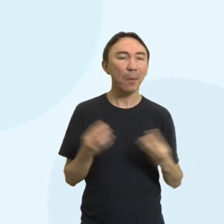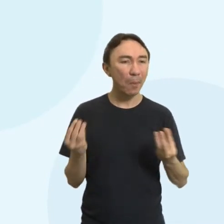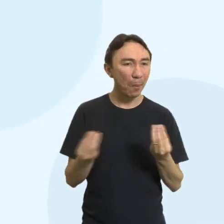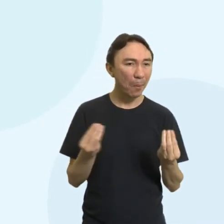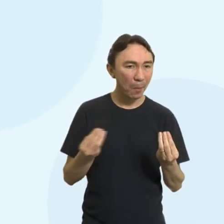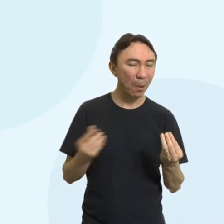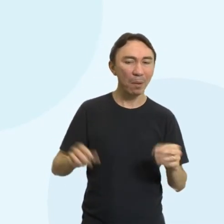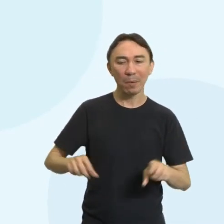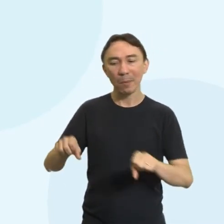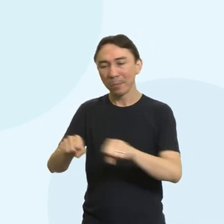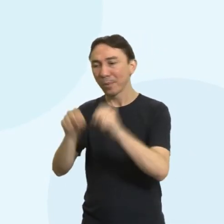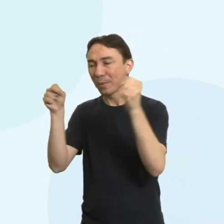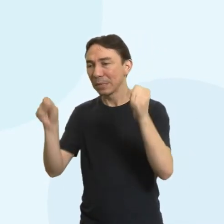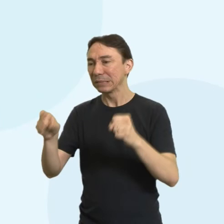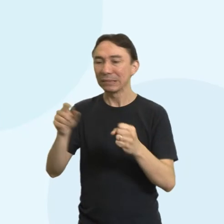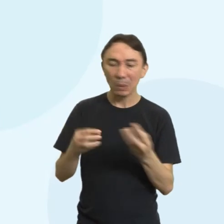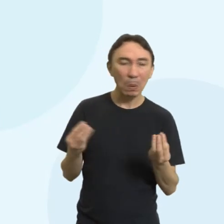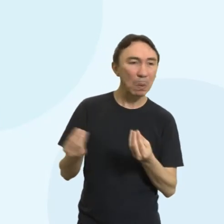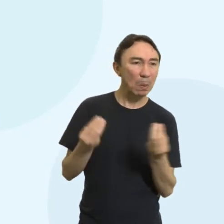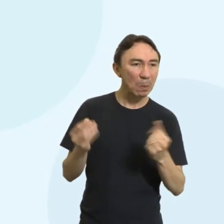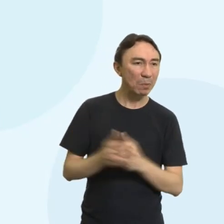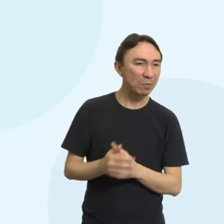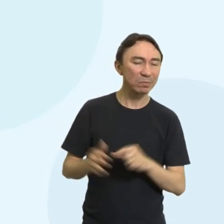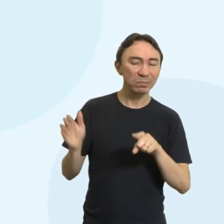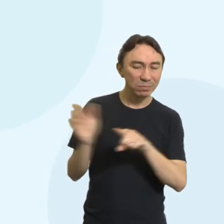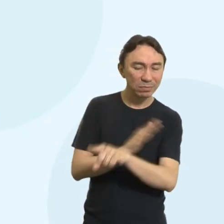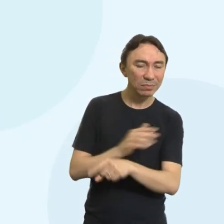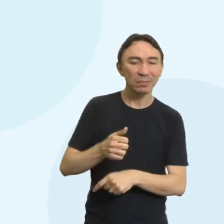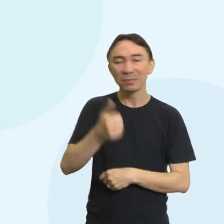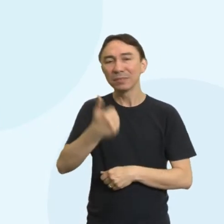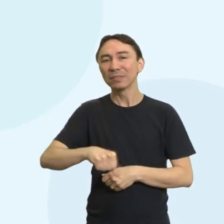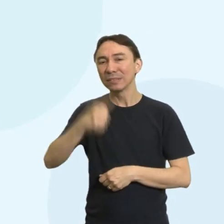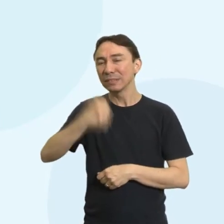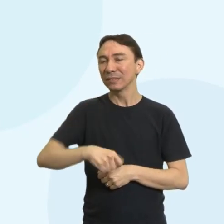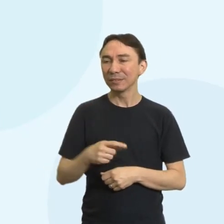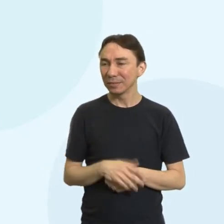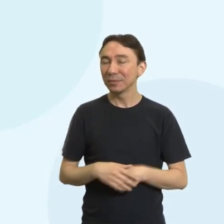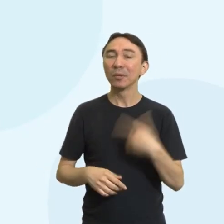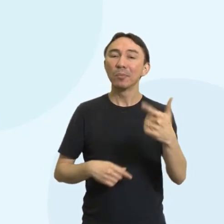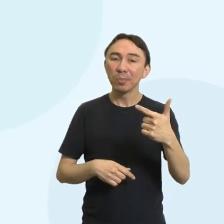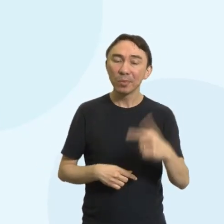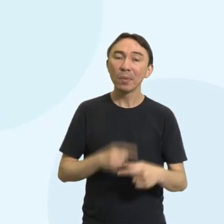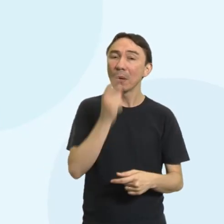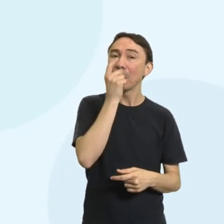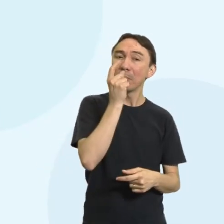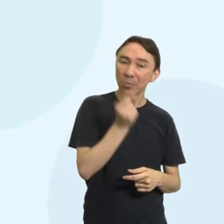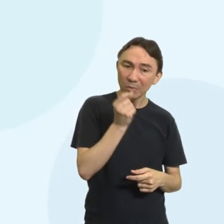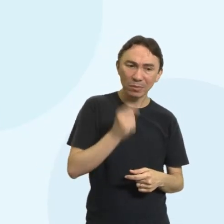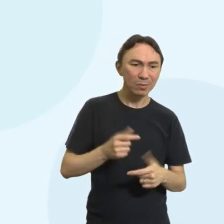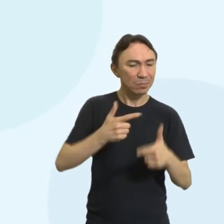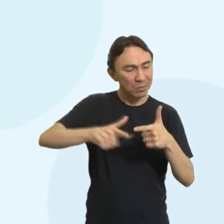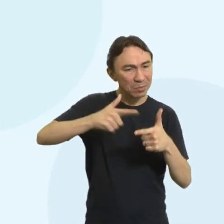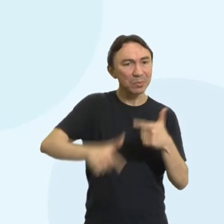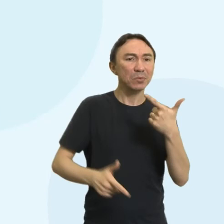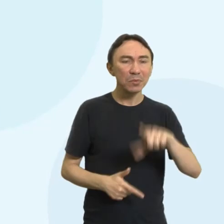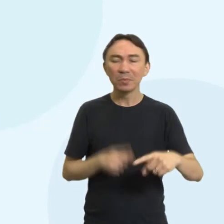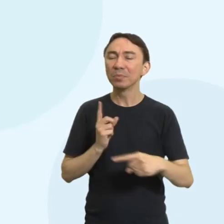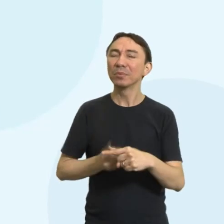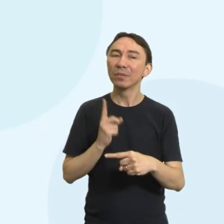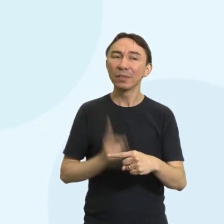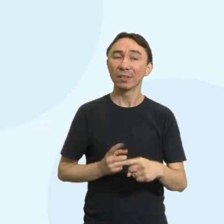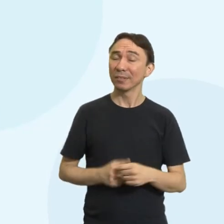para resolver. Pergunta de análise, porque a bruxa voltou a ter problemas com o caldeirão. E